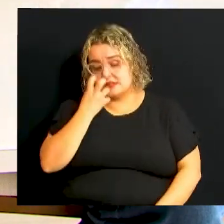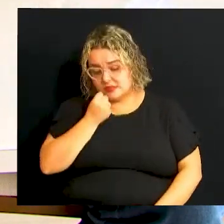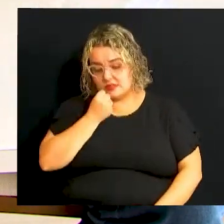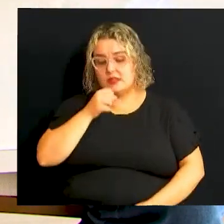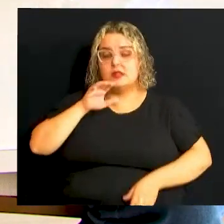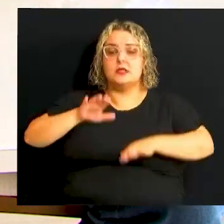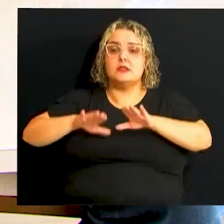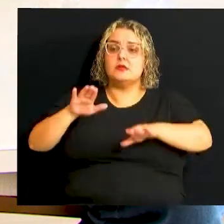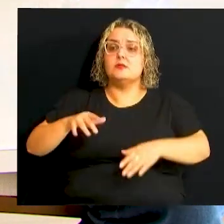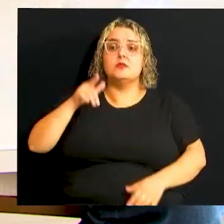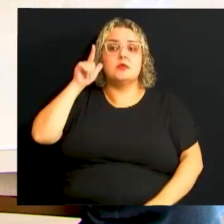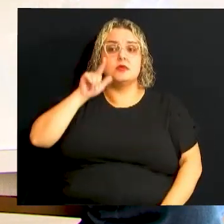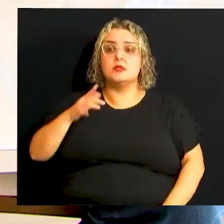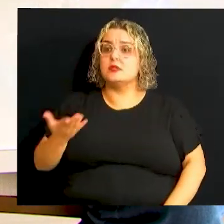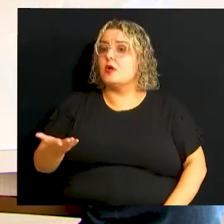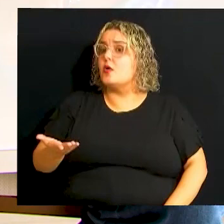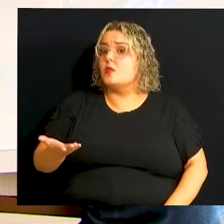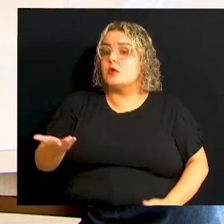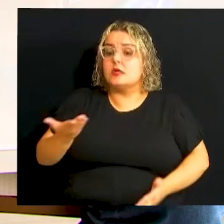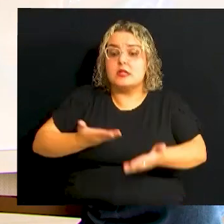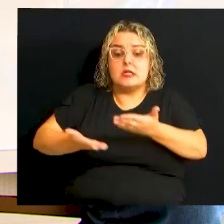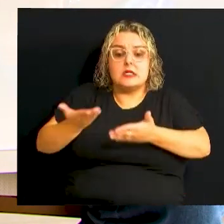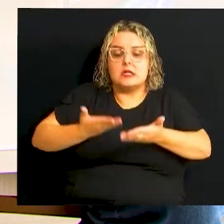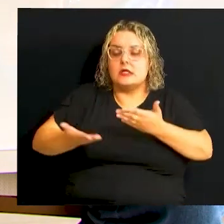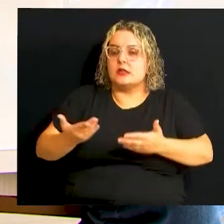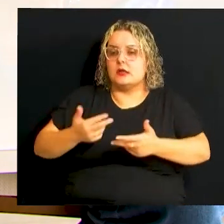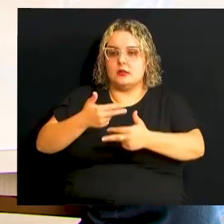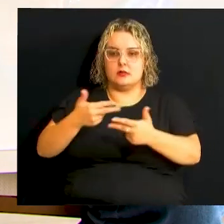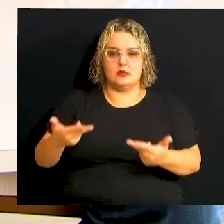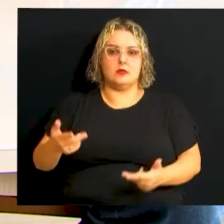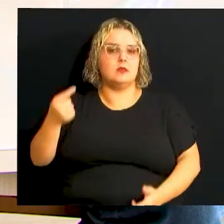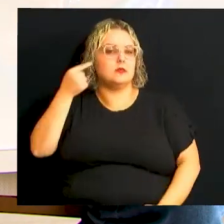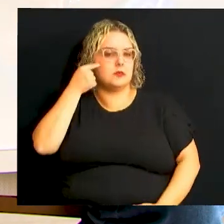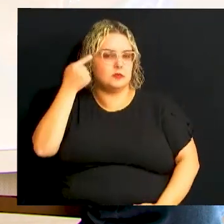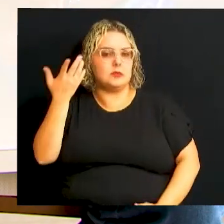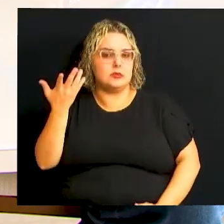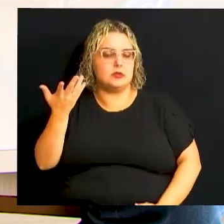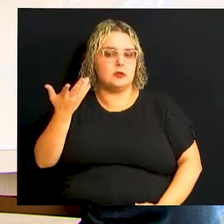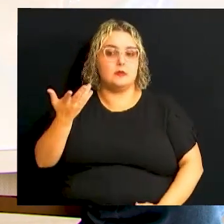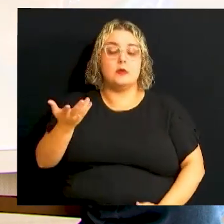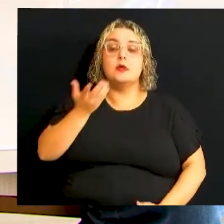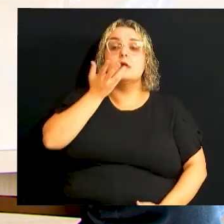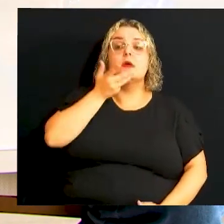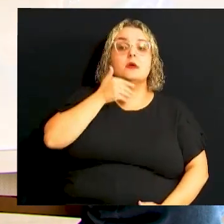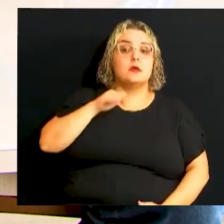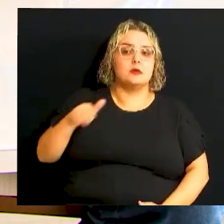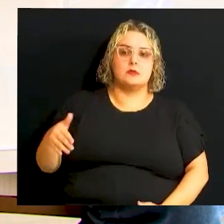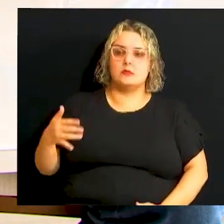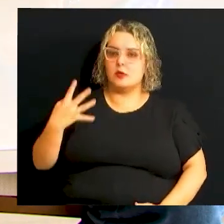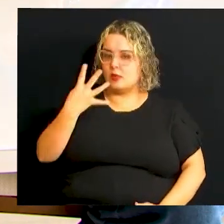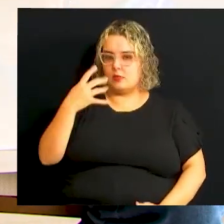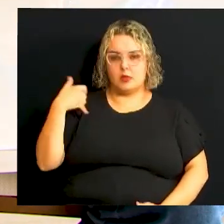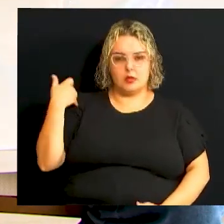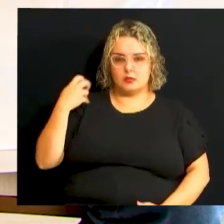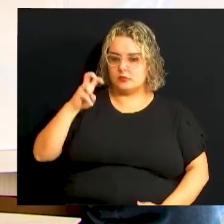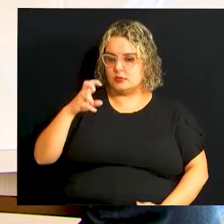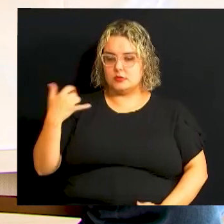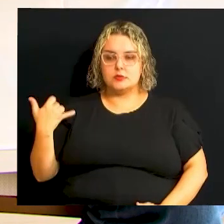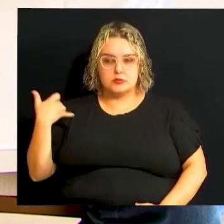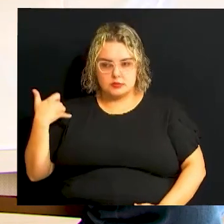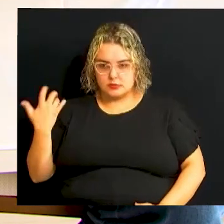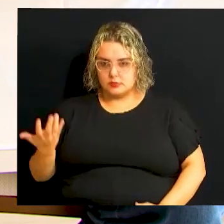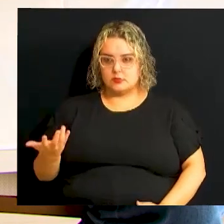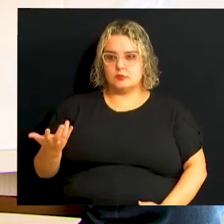sentirem frustrados, às vezes, por não conseguirem lidar com a situação. Vamos pensar que a criança até 4,